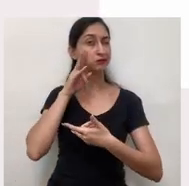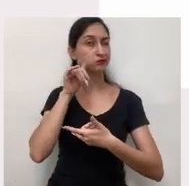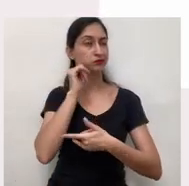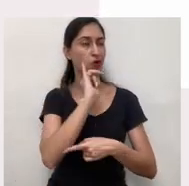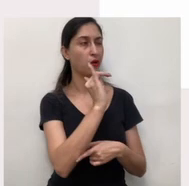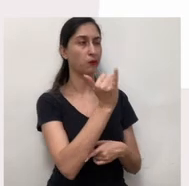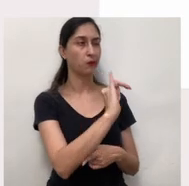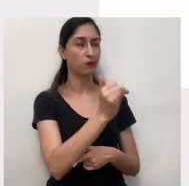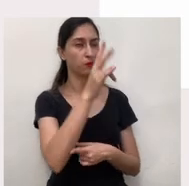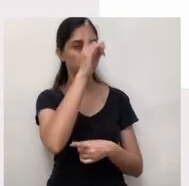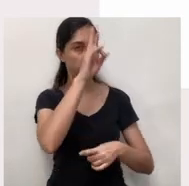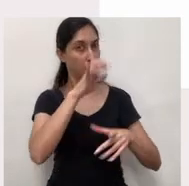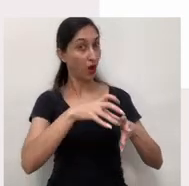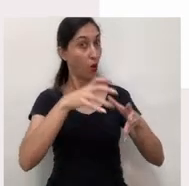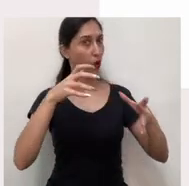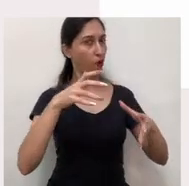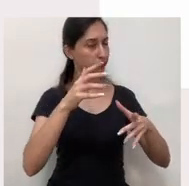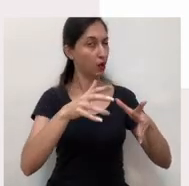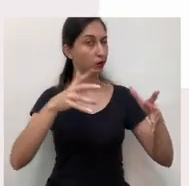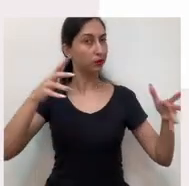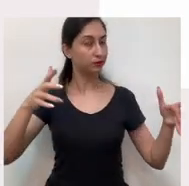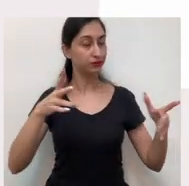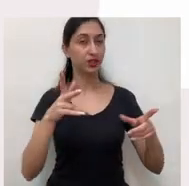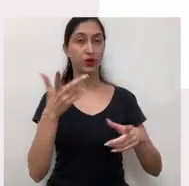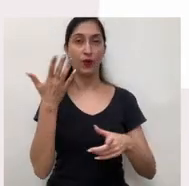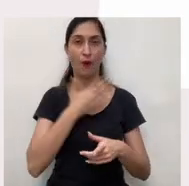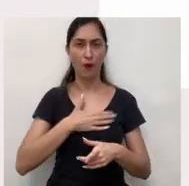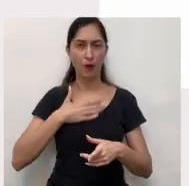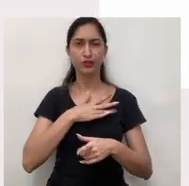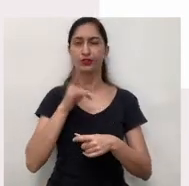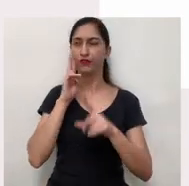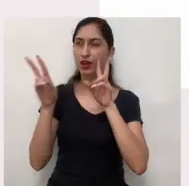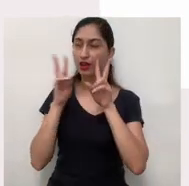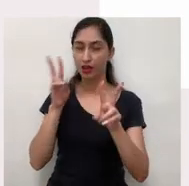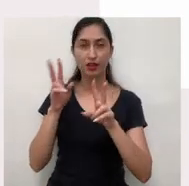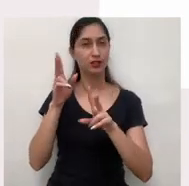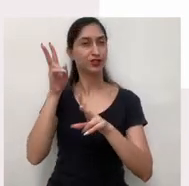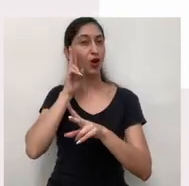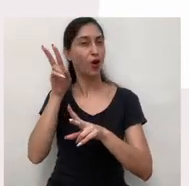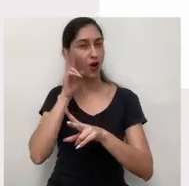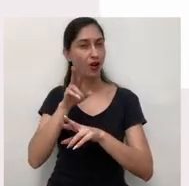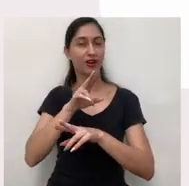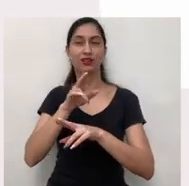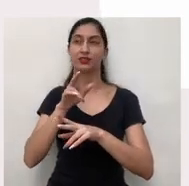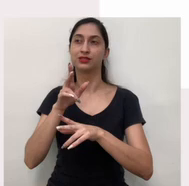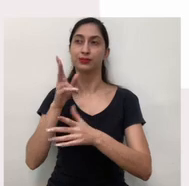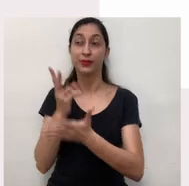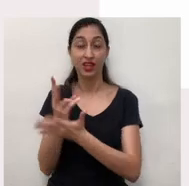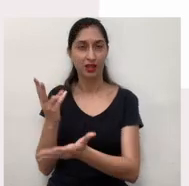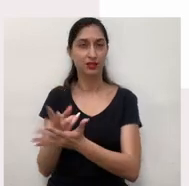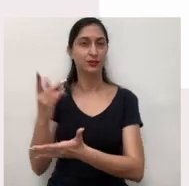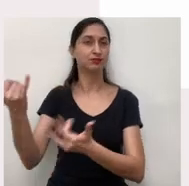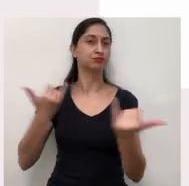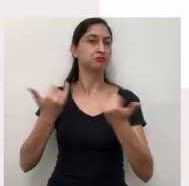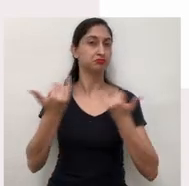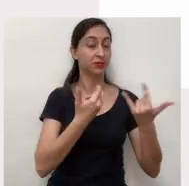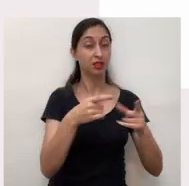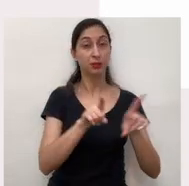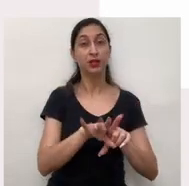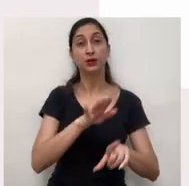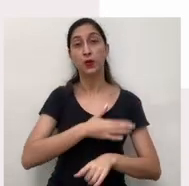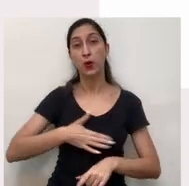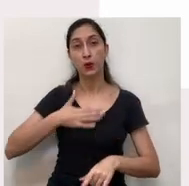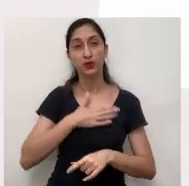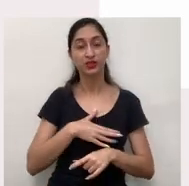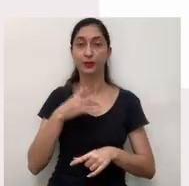repassava. Gostava de ouvir as mesmas histórias das bocas dos outros, ver quão longe tinham ido. Gostava da música da